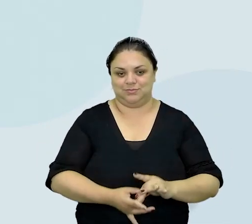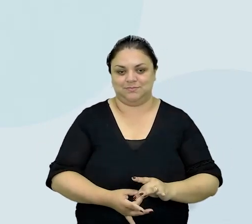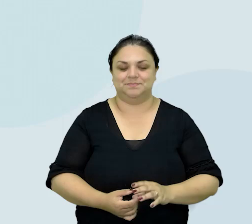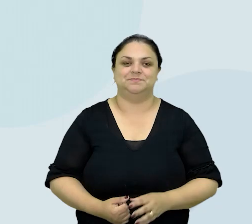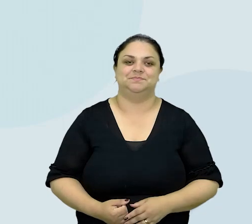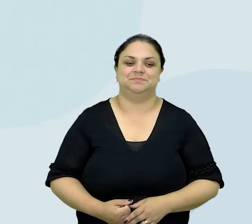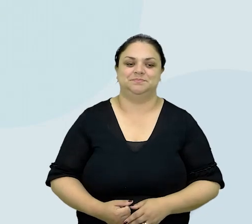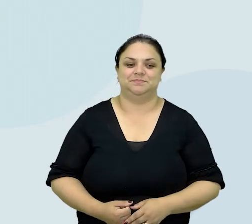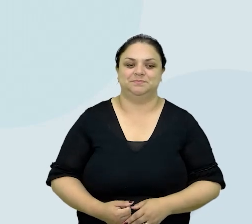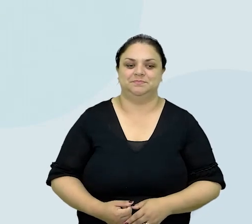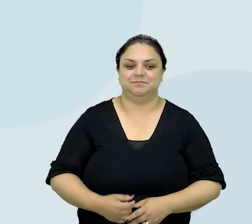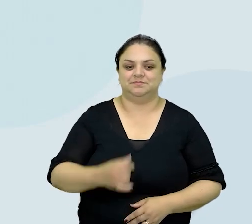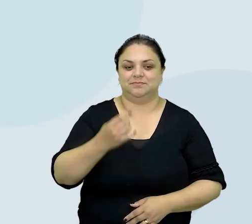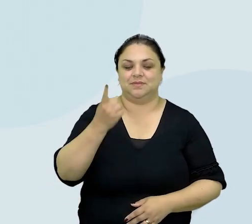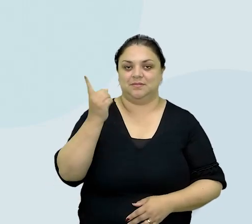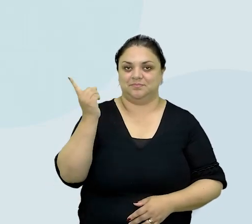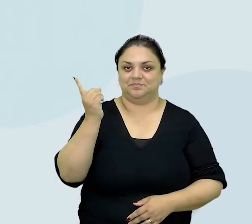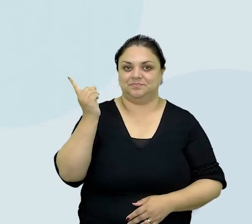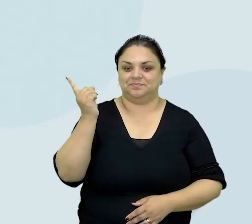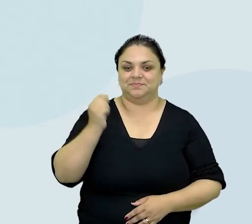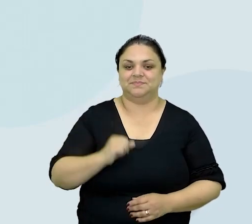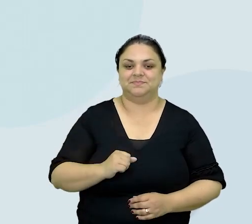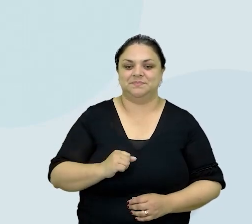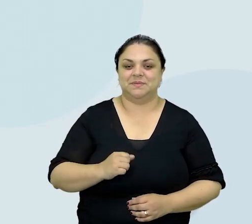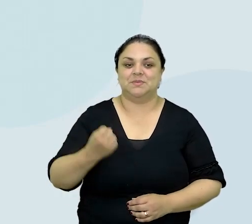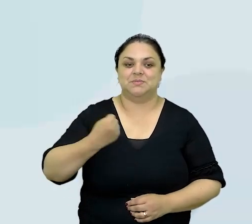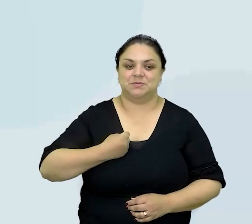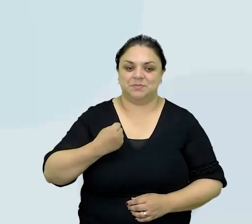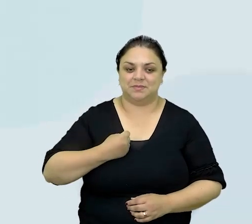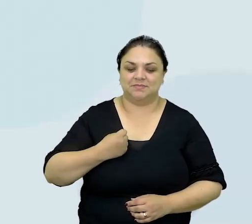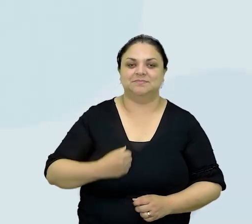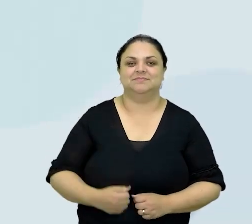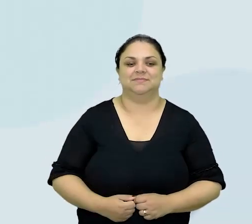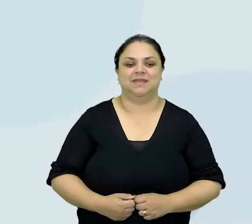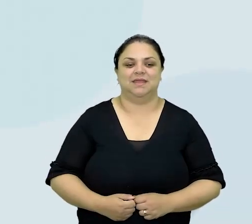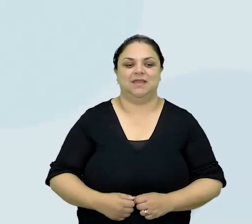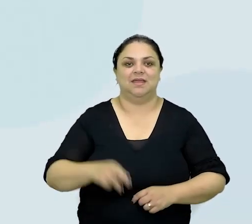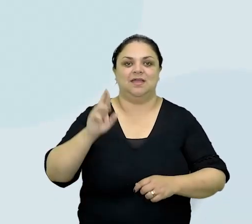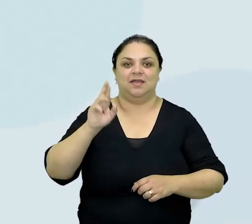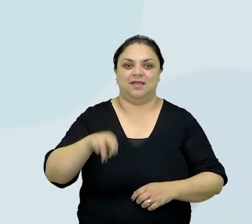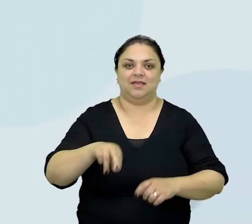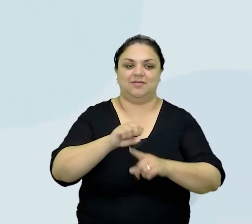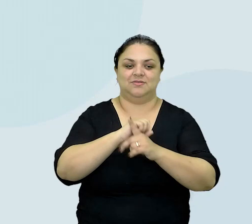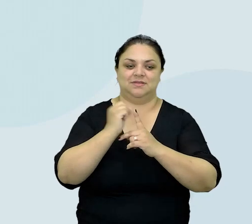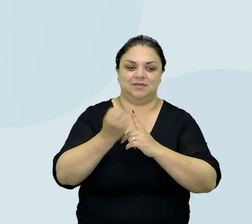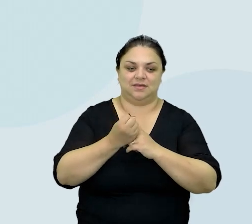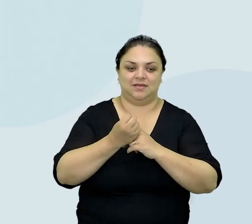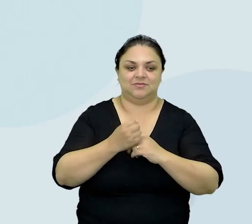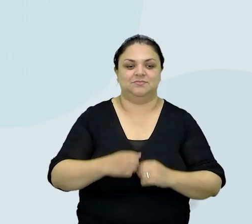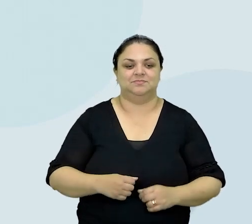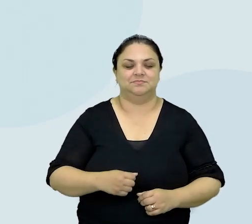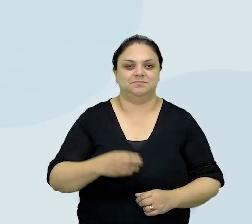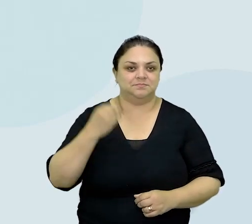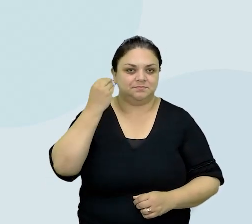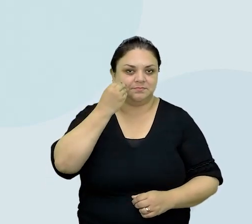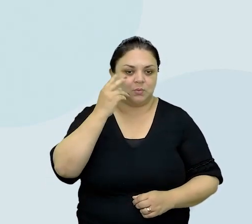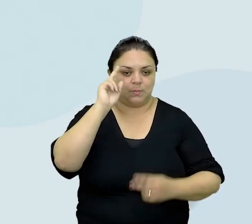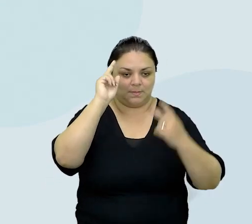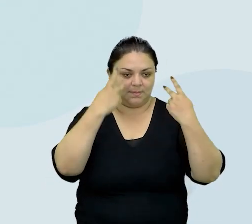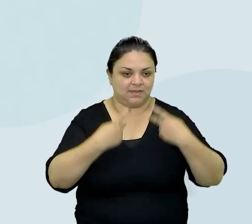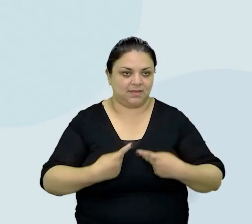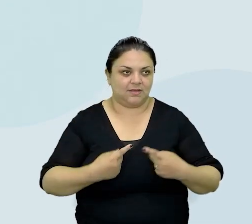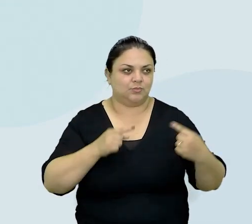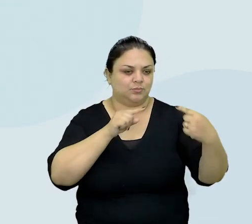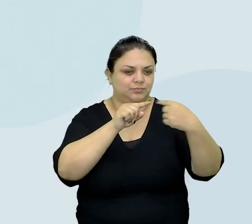temos aqui os números por trás da informação, razão e sociedade, o conhecimento humano e sua aplicabilidade